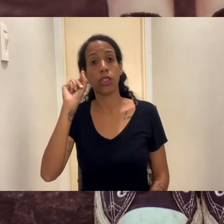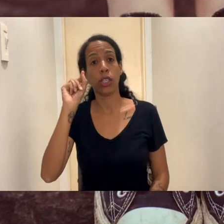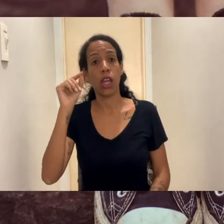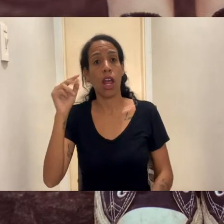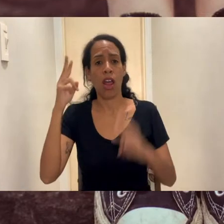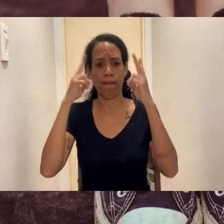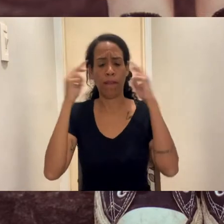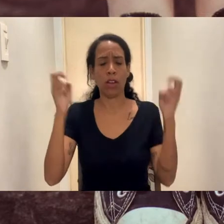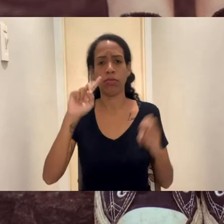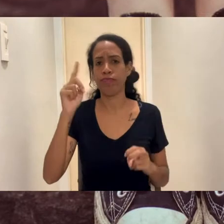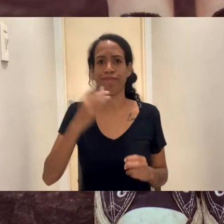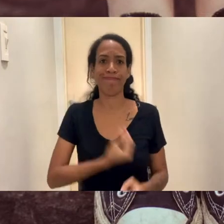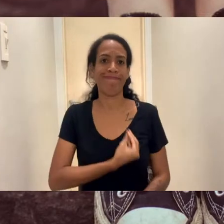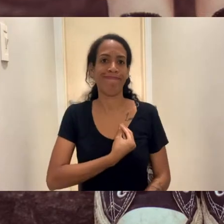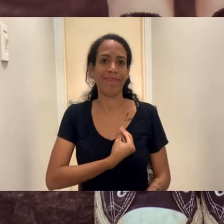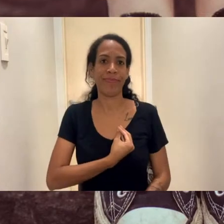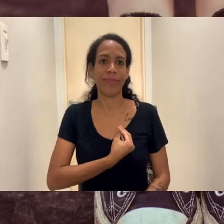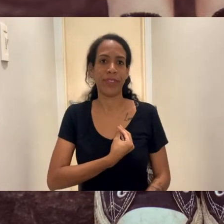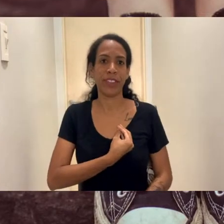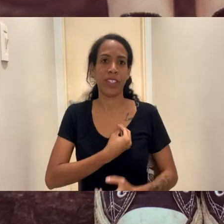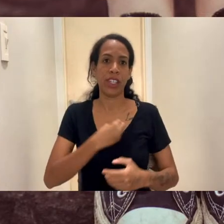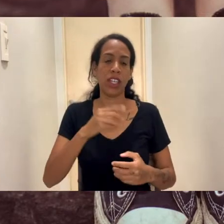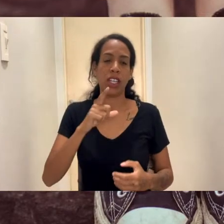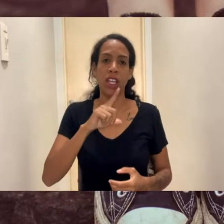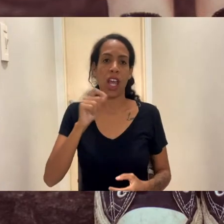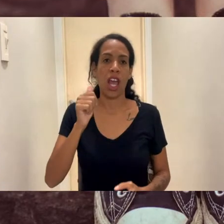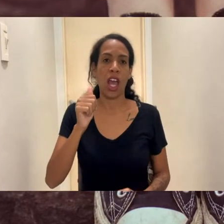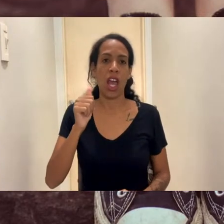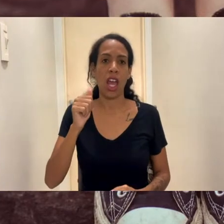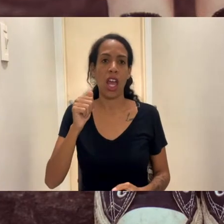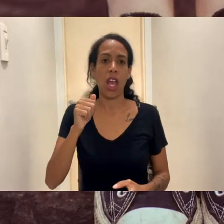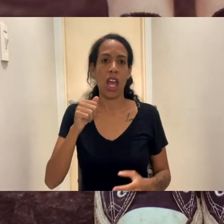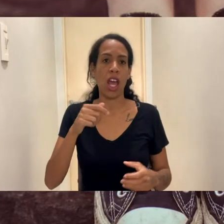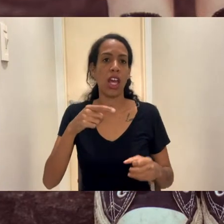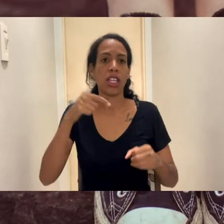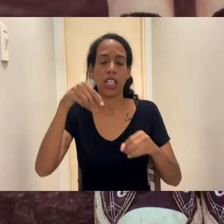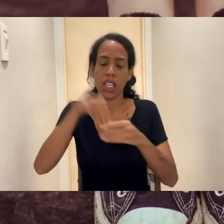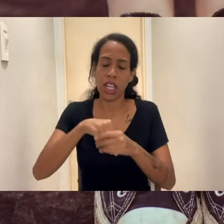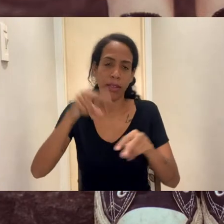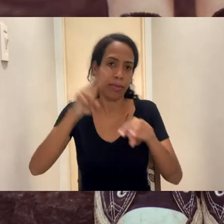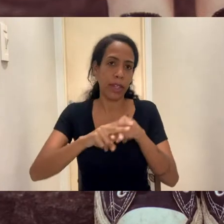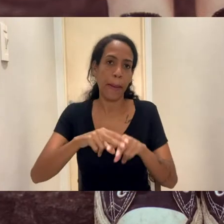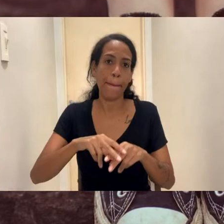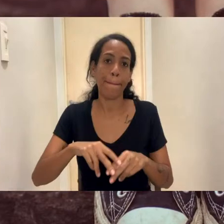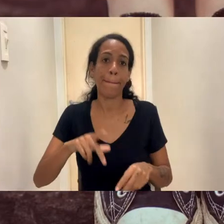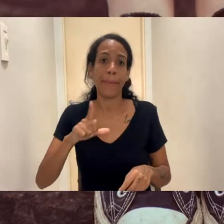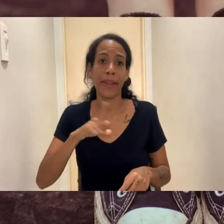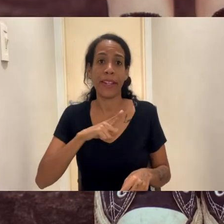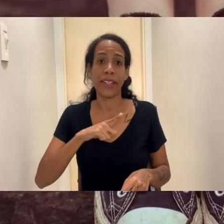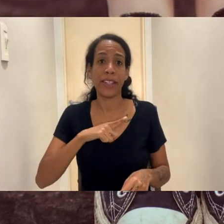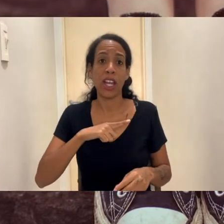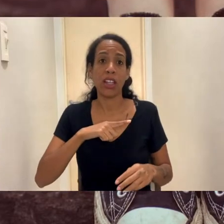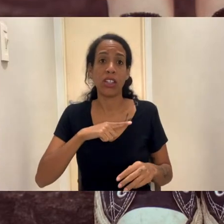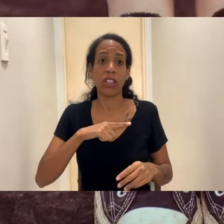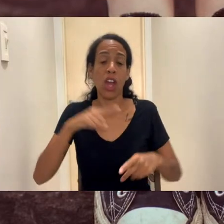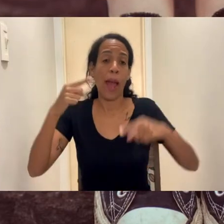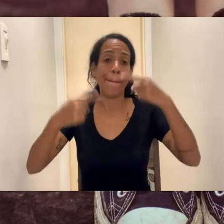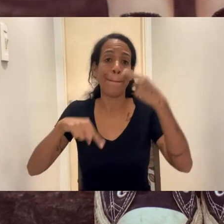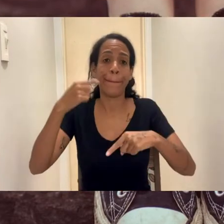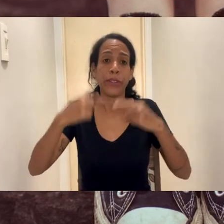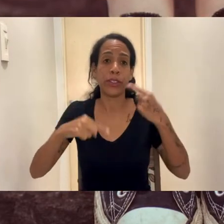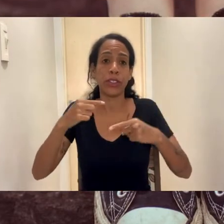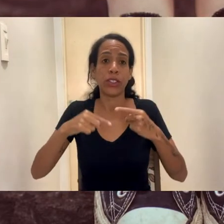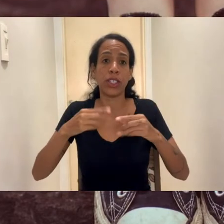não pertencem ao DEGAS, elas não pertencem ao sistema socioeducativo, mas elas pertencem a um projeto político